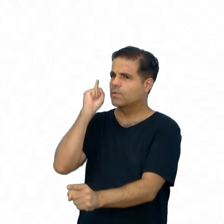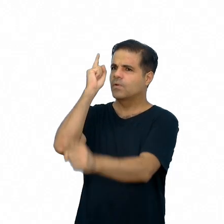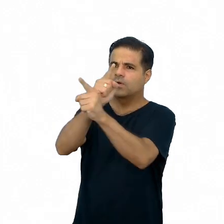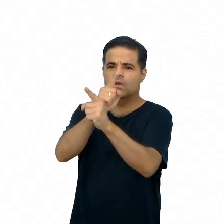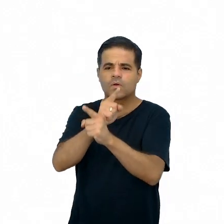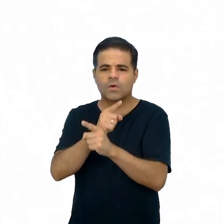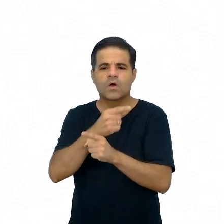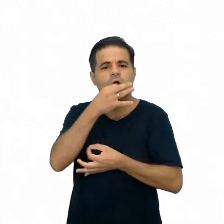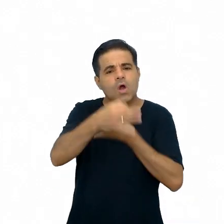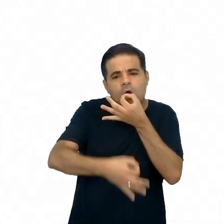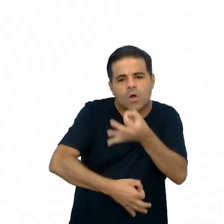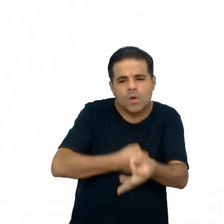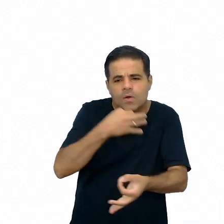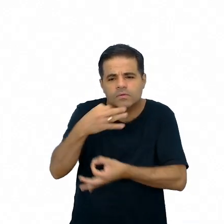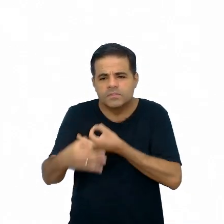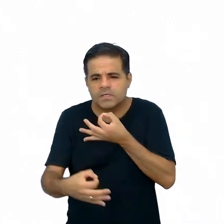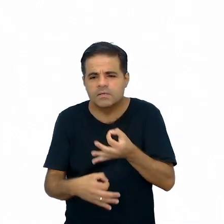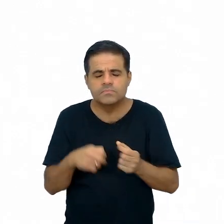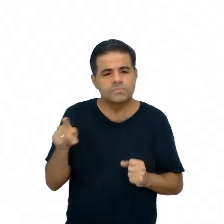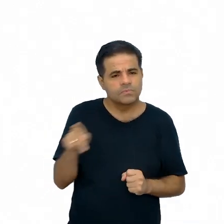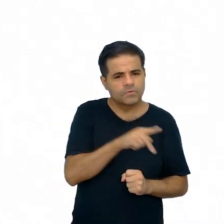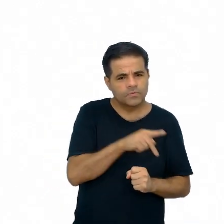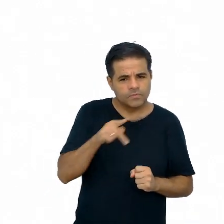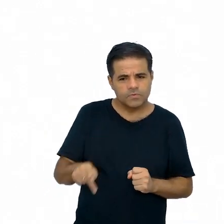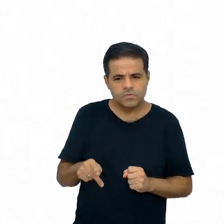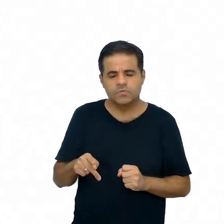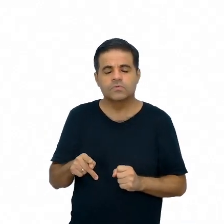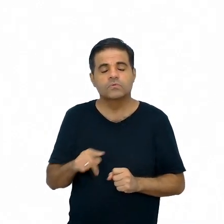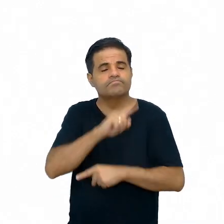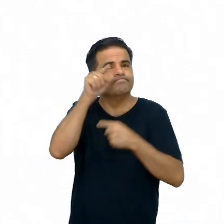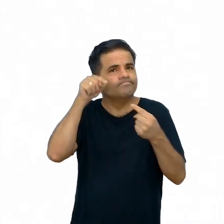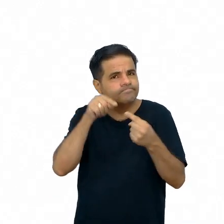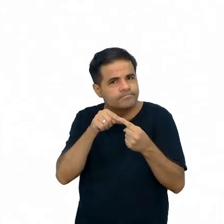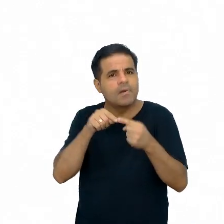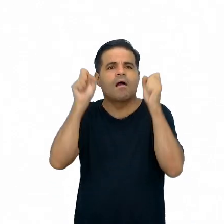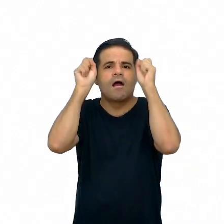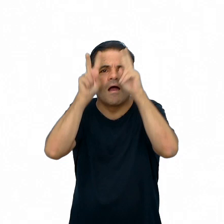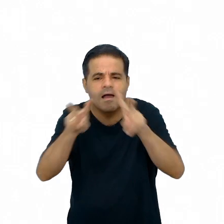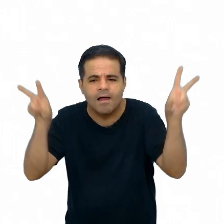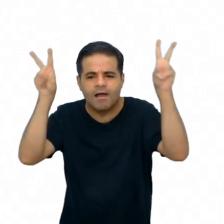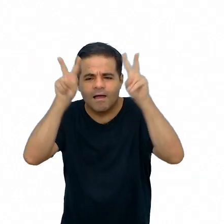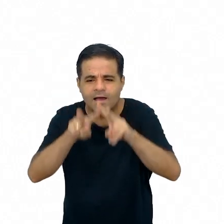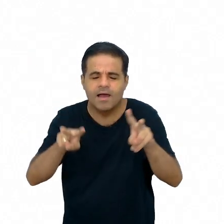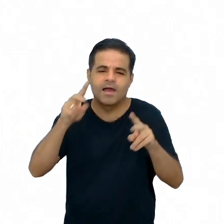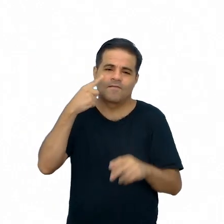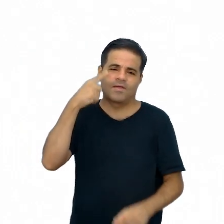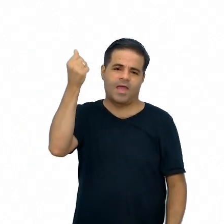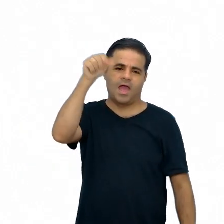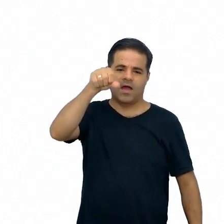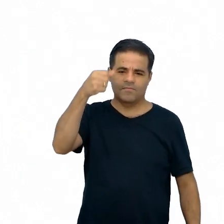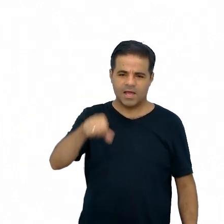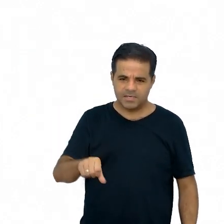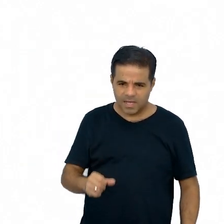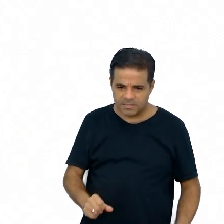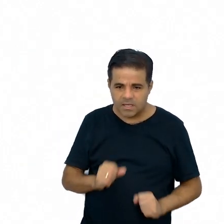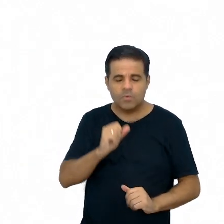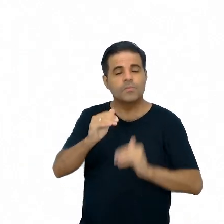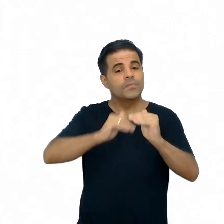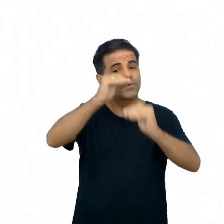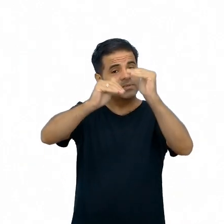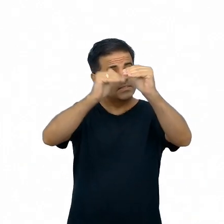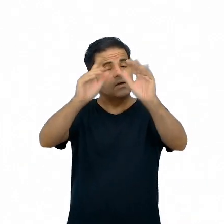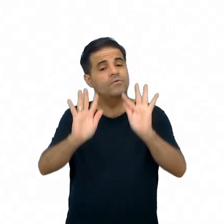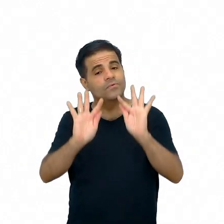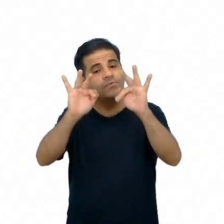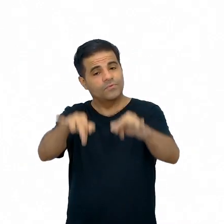sugestões e ferramentas para os professores, com o intuito de viabilizar a avaliação processual no